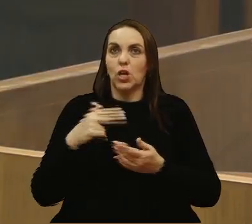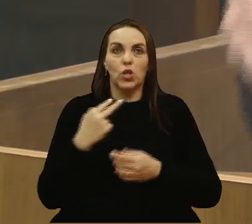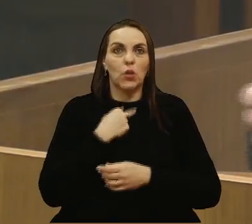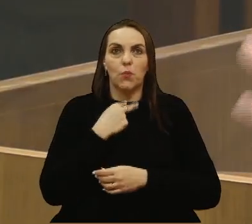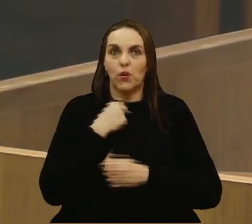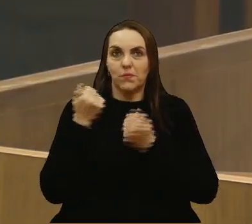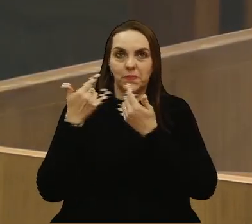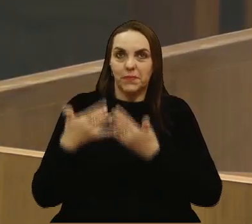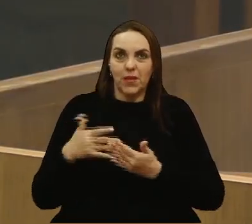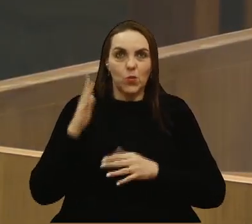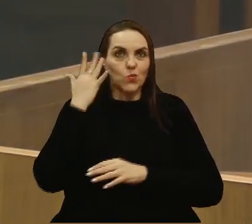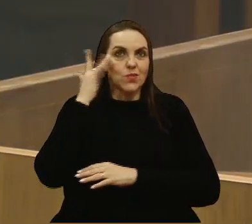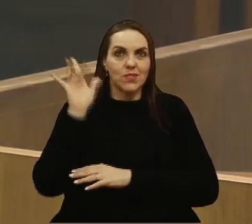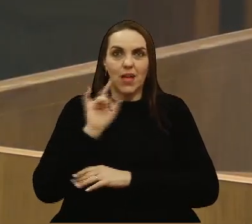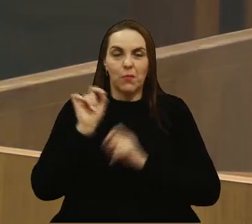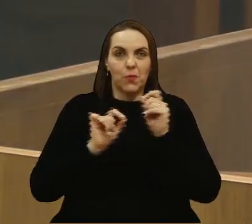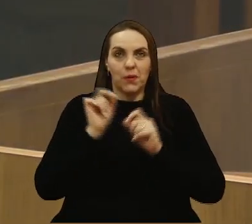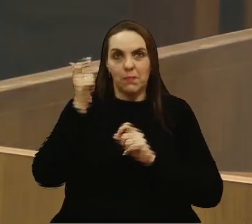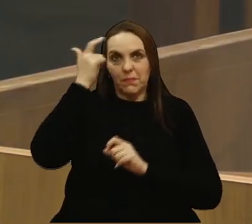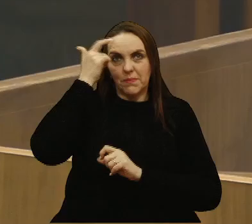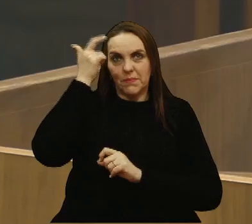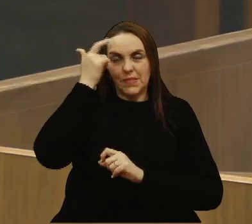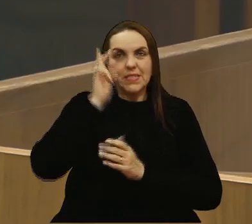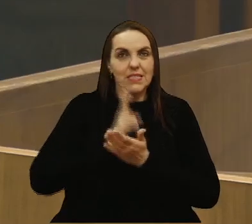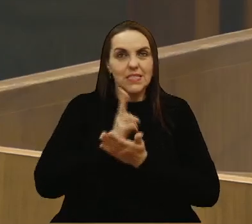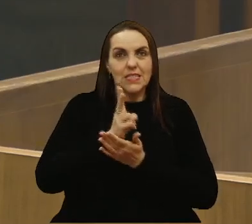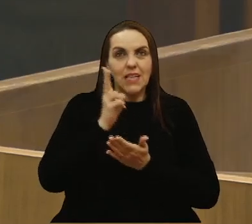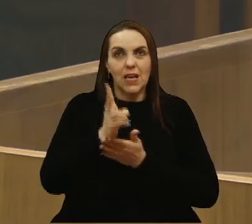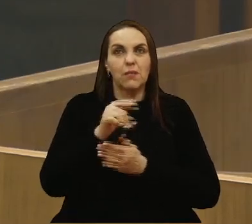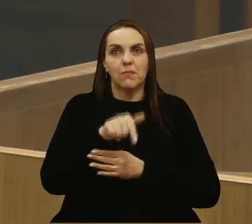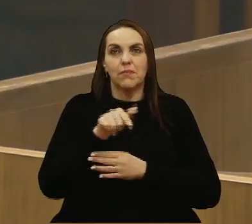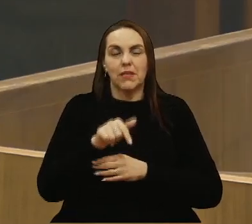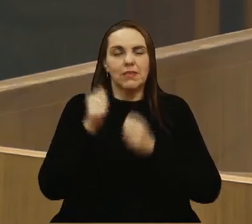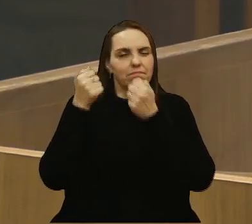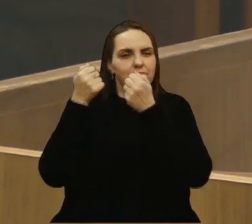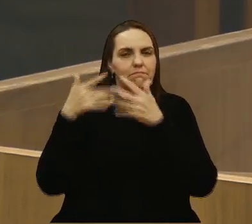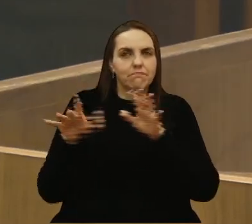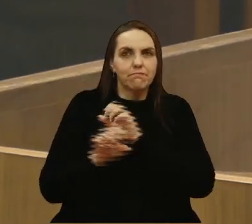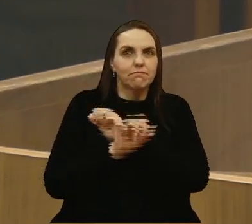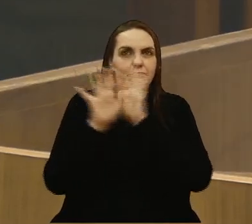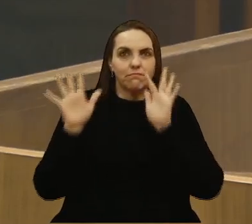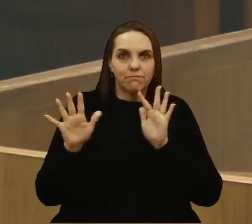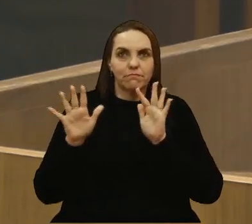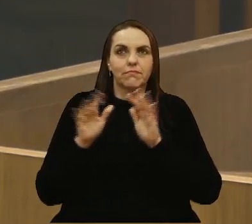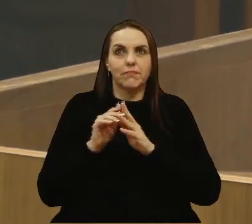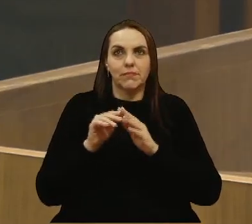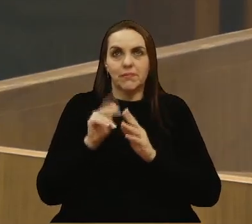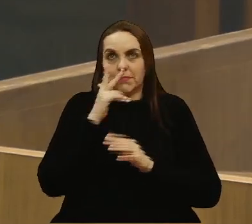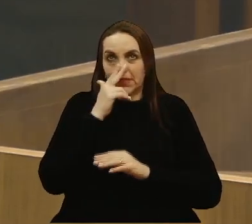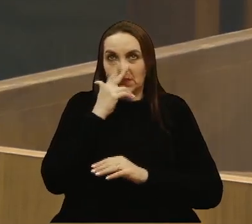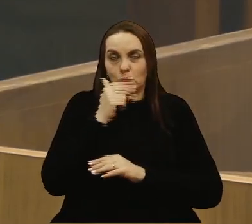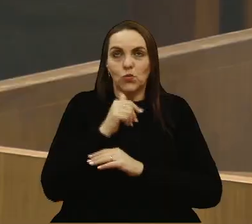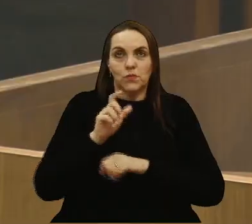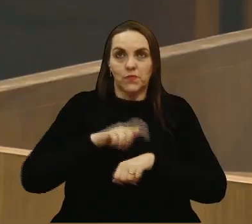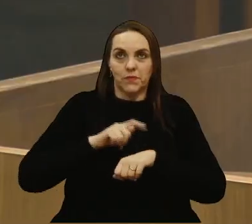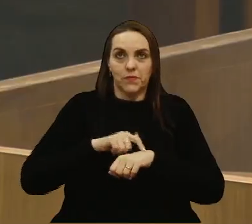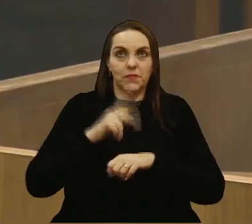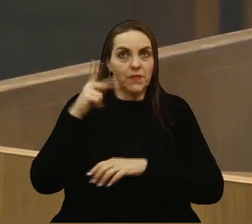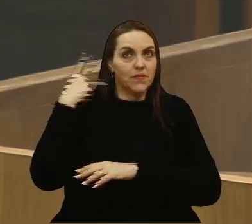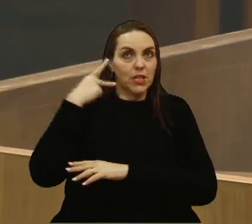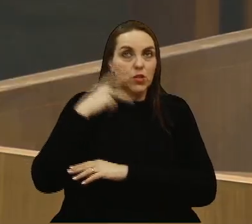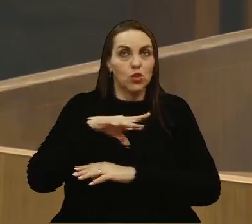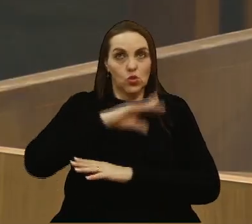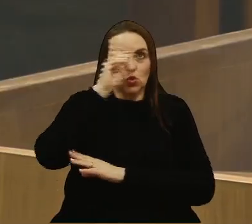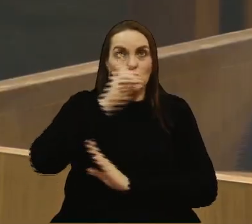não sabe aquilo que a gente pensa, porque sempre nós deixamos isso explícito, mesmo quando vereadores se sentem no direito